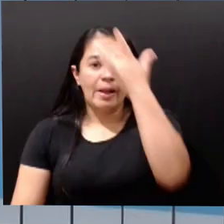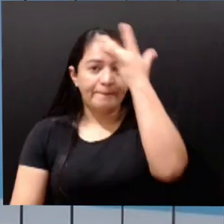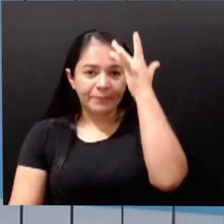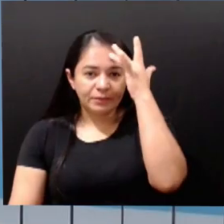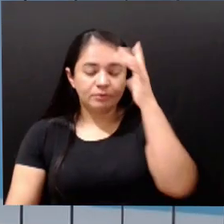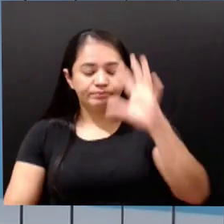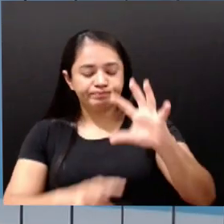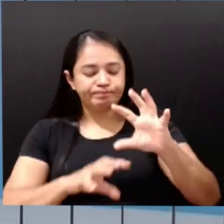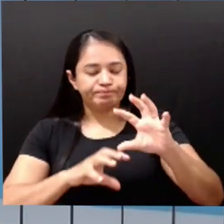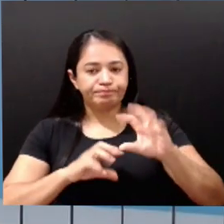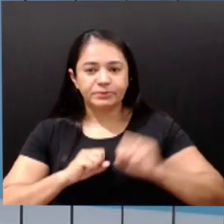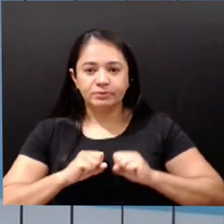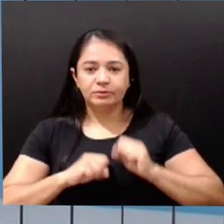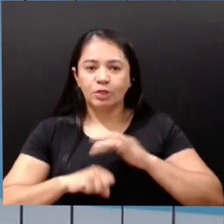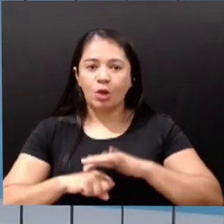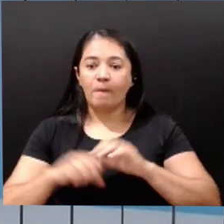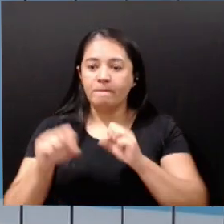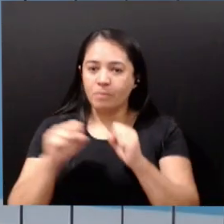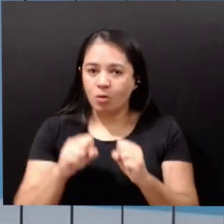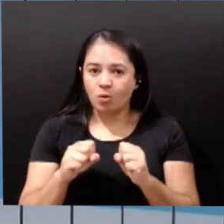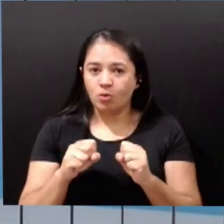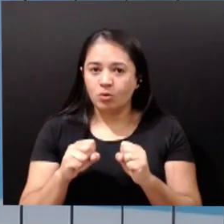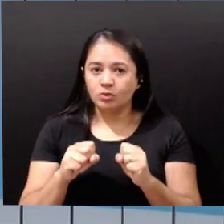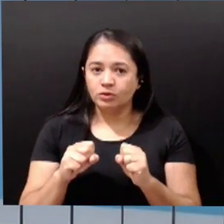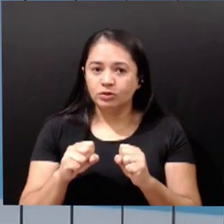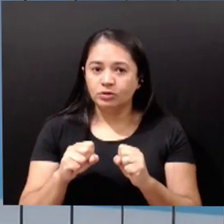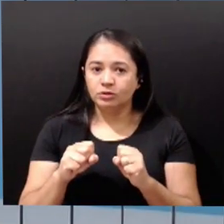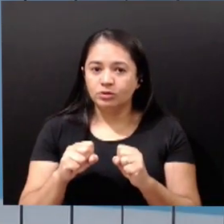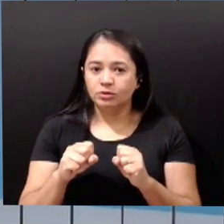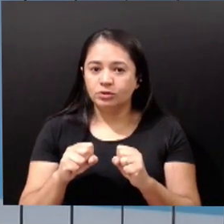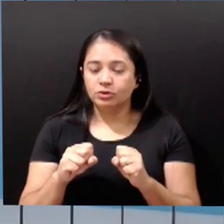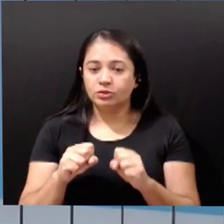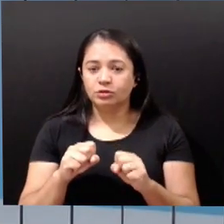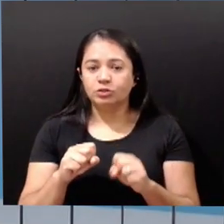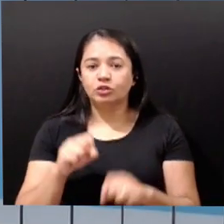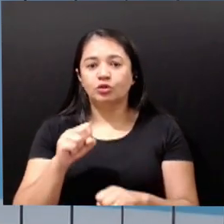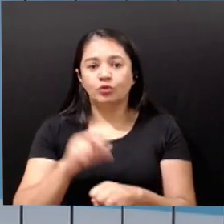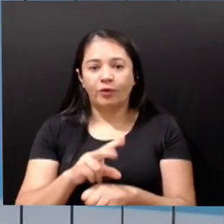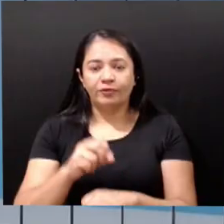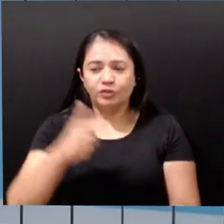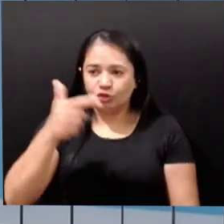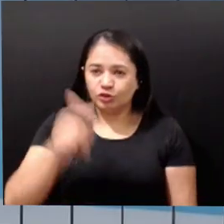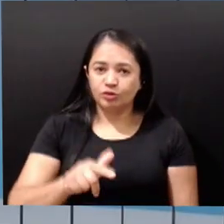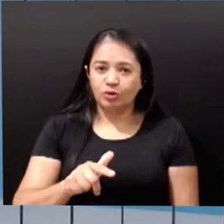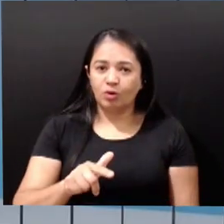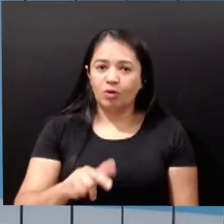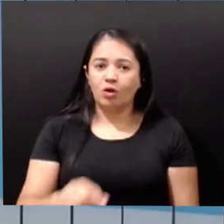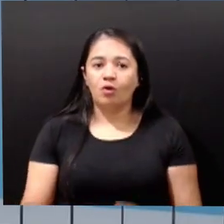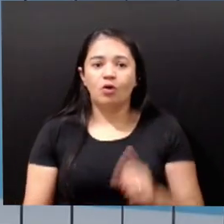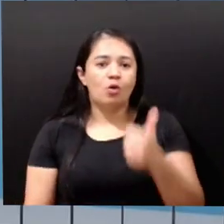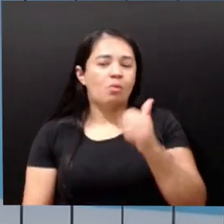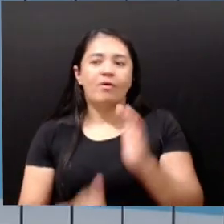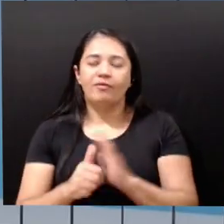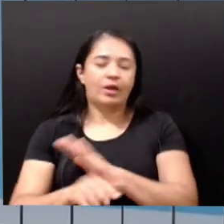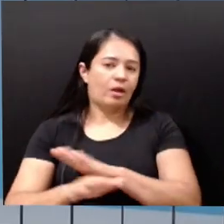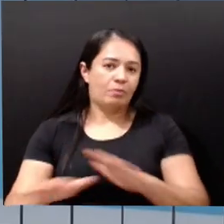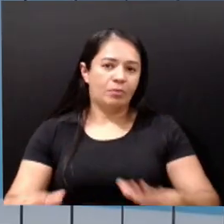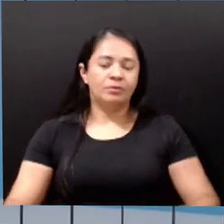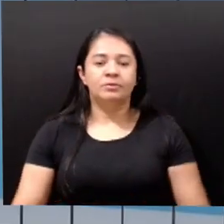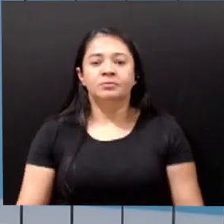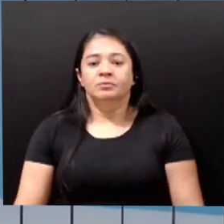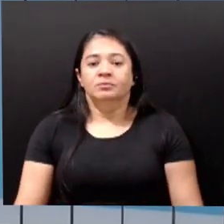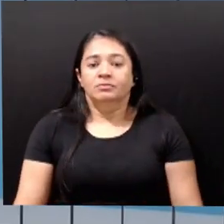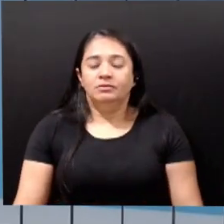pessoa pega essa infecção, ela pode pegar esse vírus novamente ao longo da vida ou não? Pegou uma vez, você